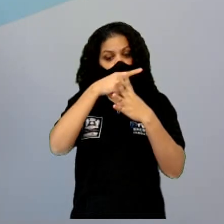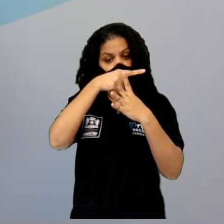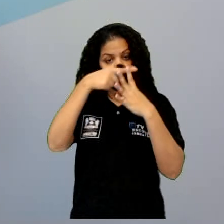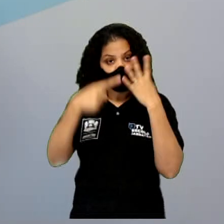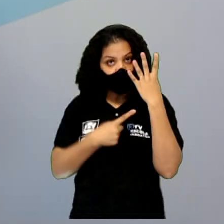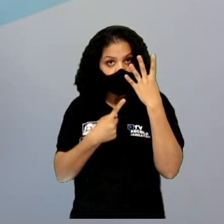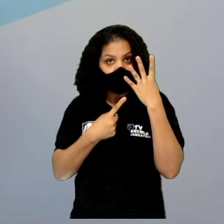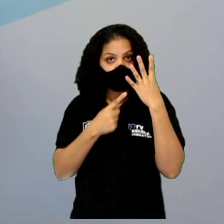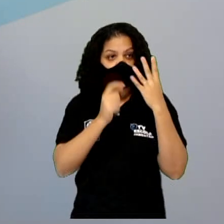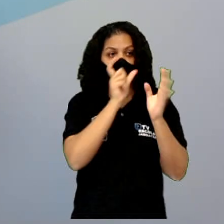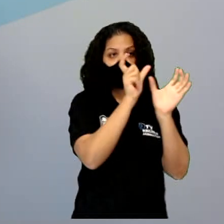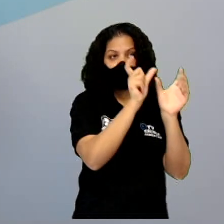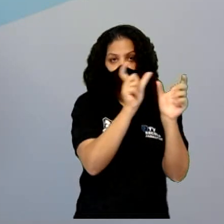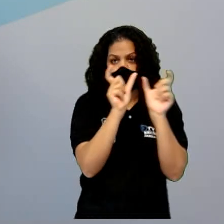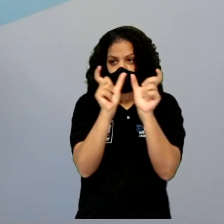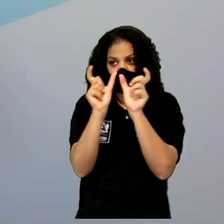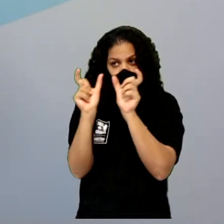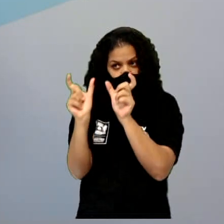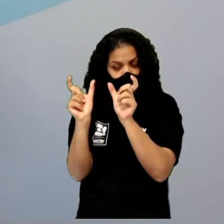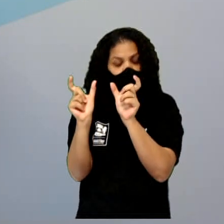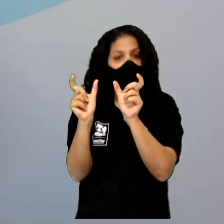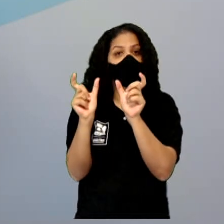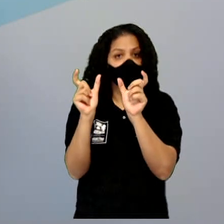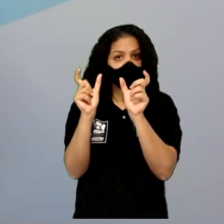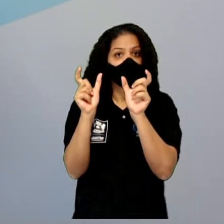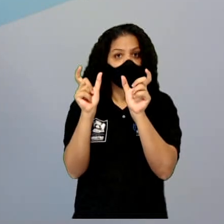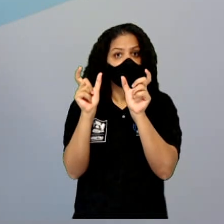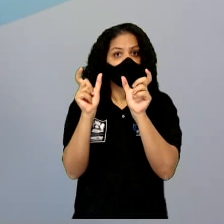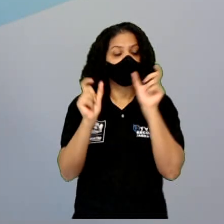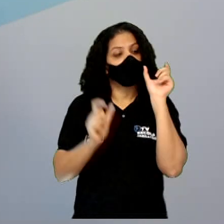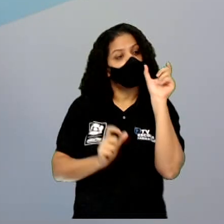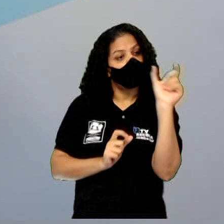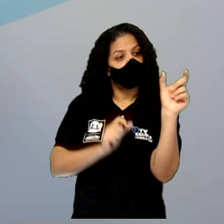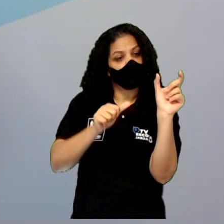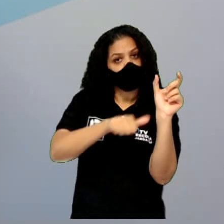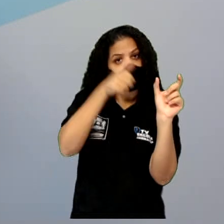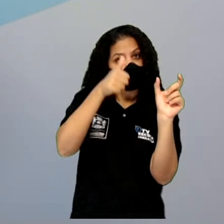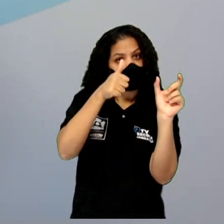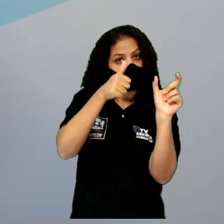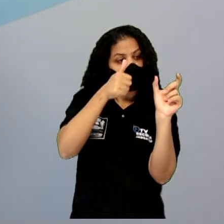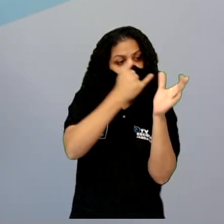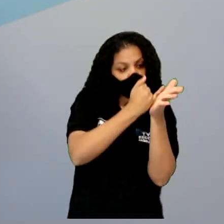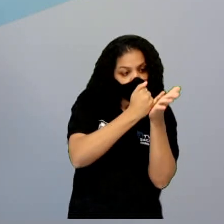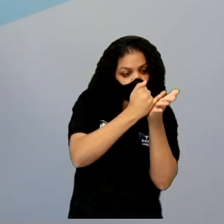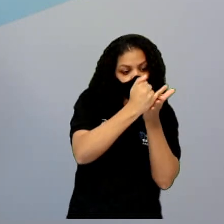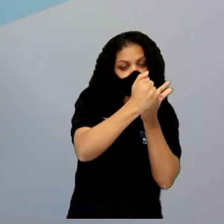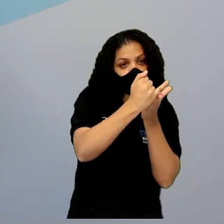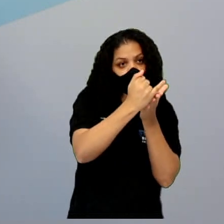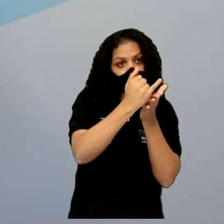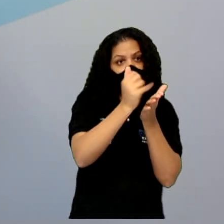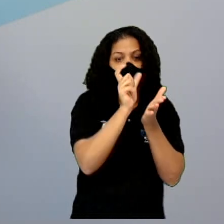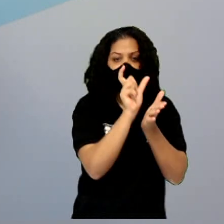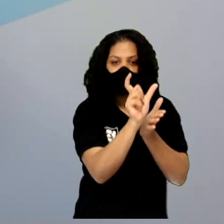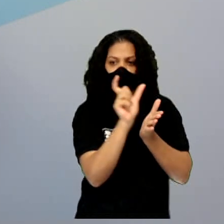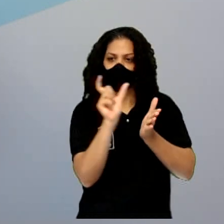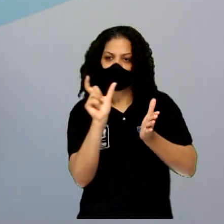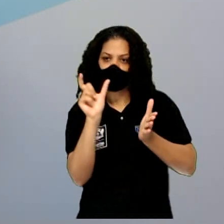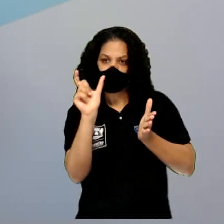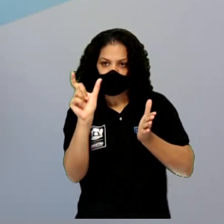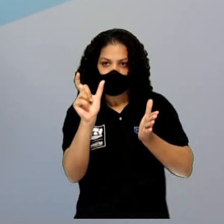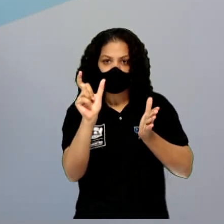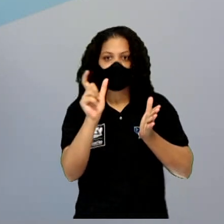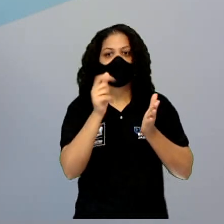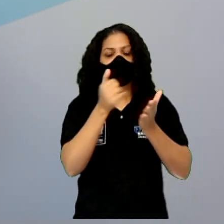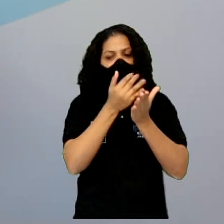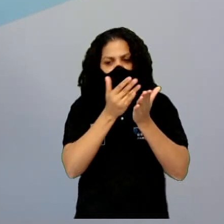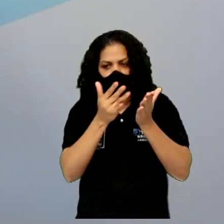nesses quadrinhos nós conseguimos ter a introdução, que é o primeiro quadrinho, o desenvolvimento, que são segundo e terceiro